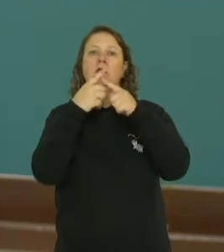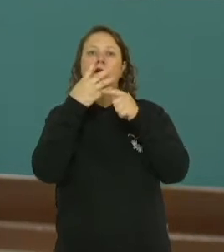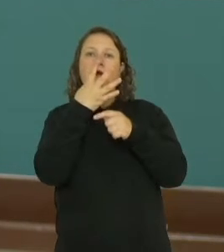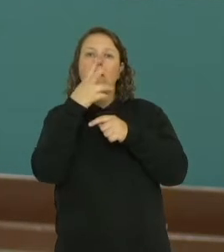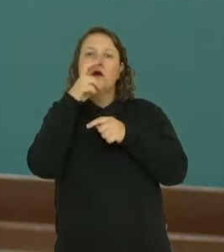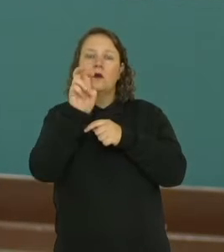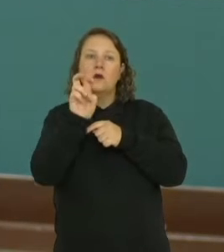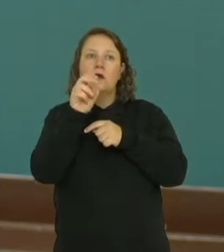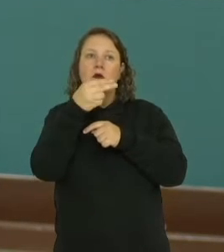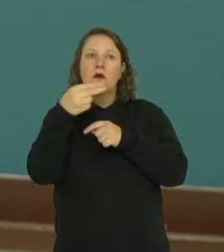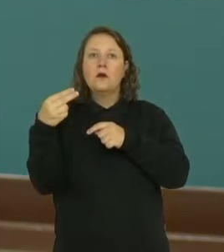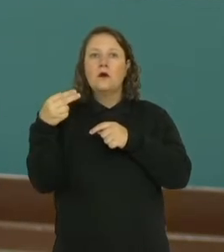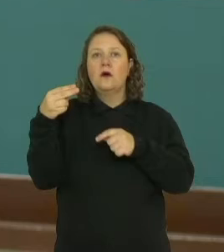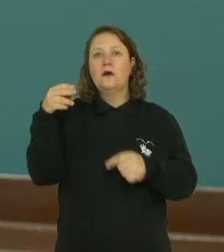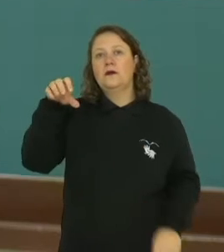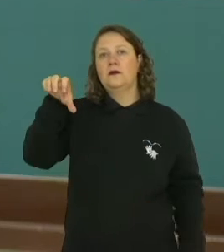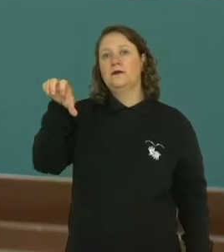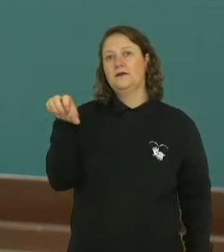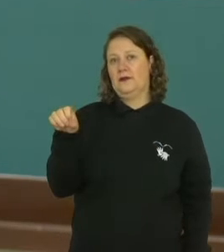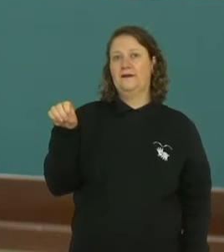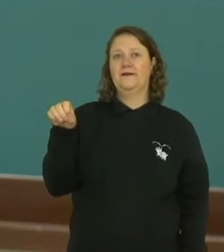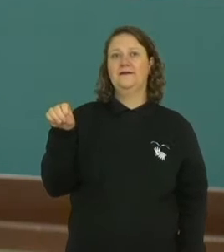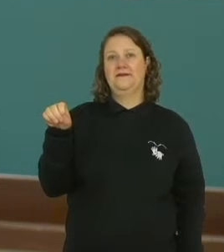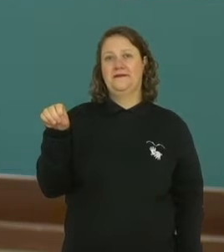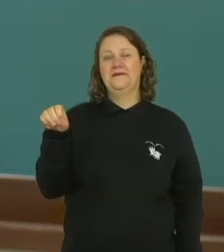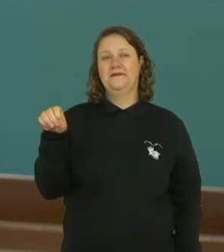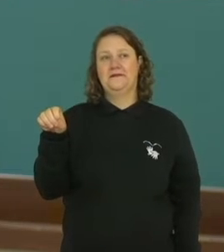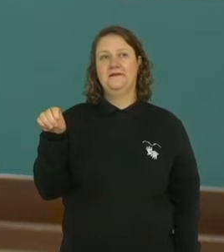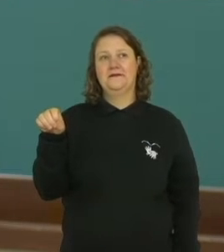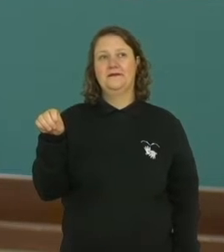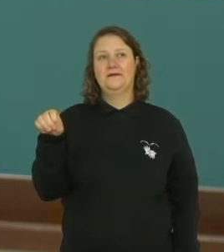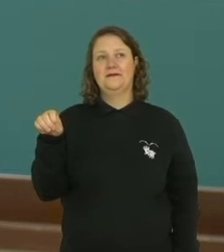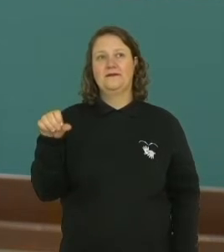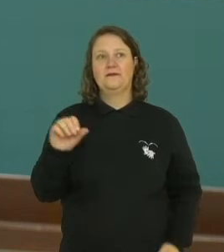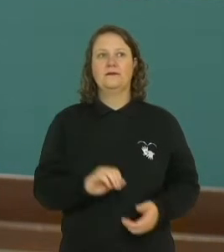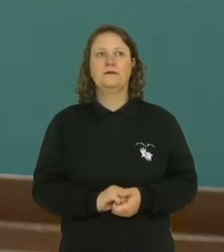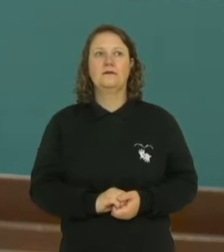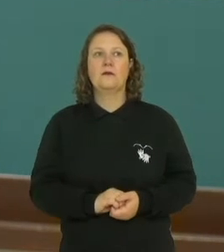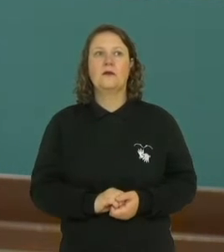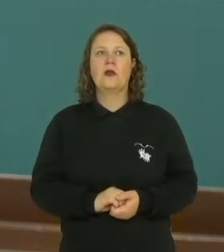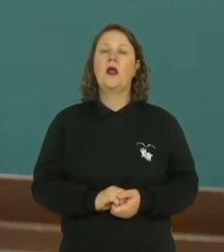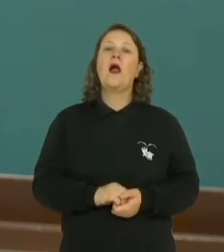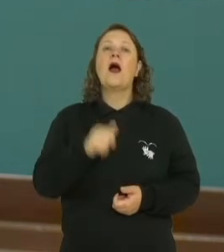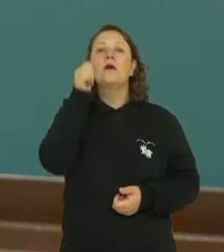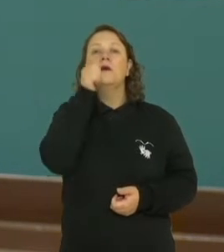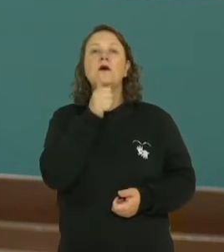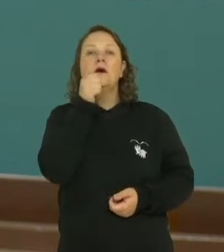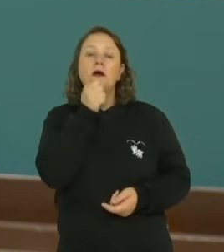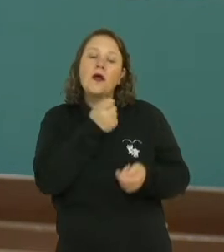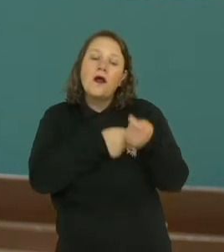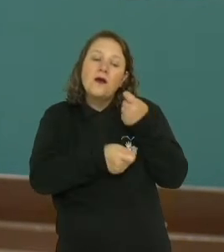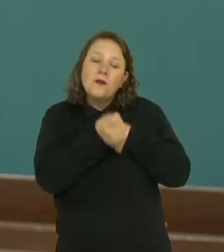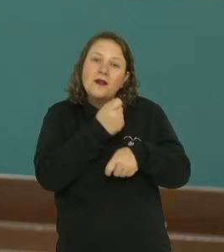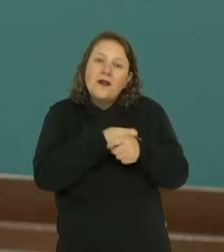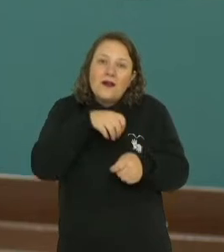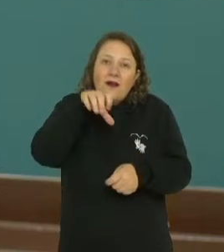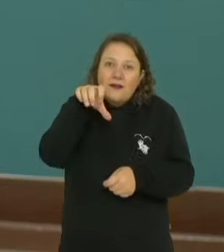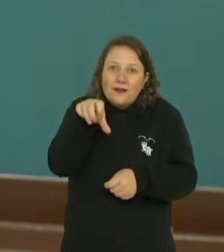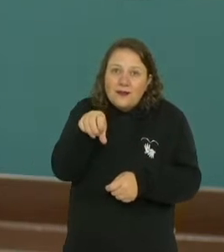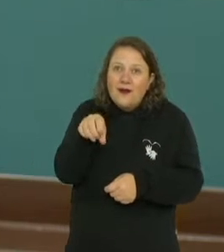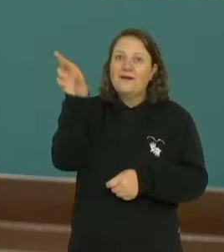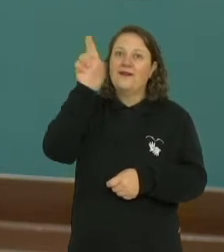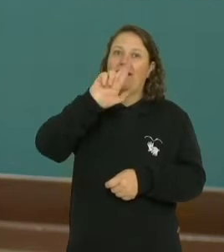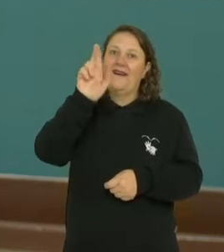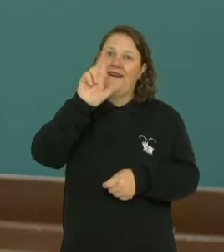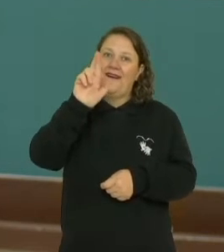dessa conta é a nossa resposta, é o 20% dos 45. Então, Marina economizou R$ 9,00